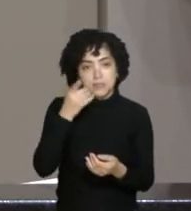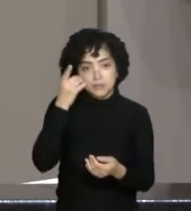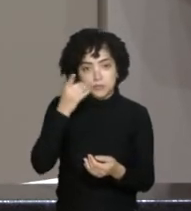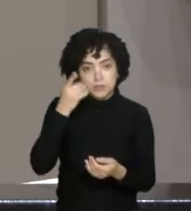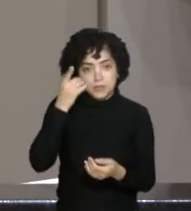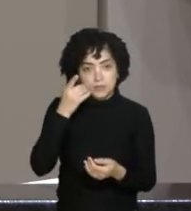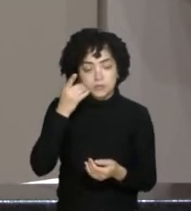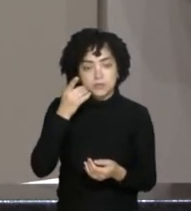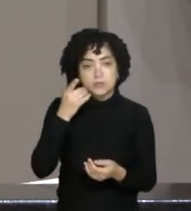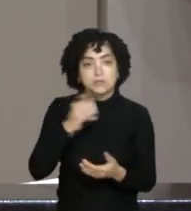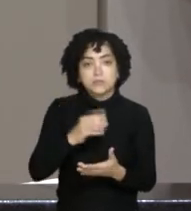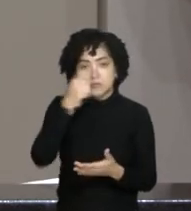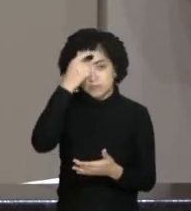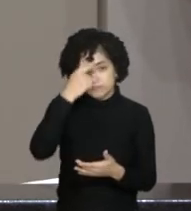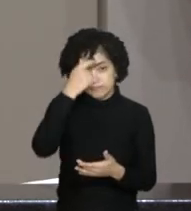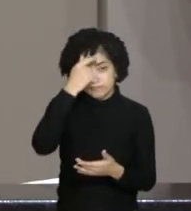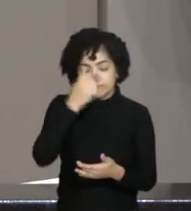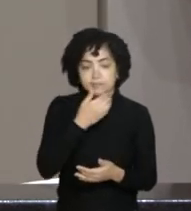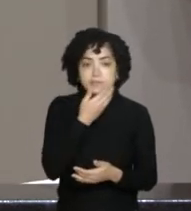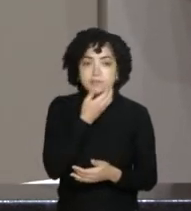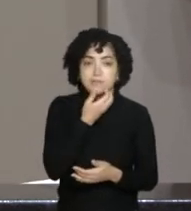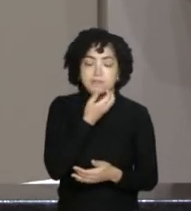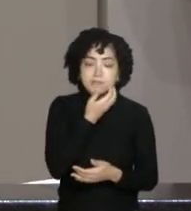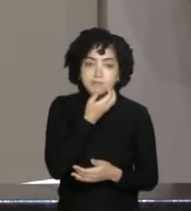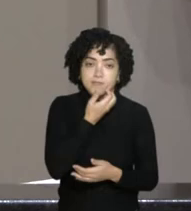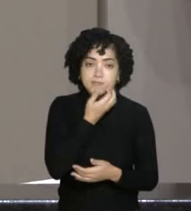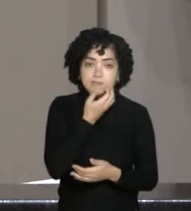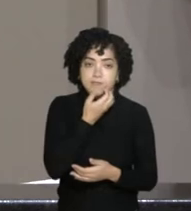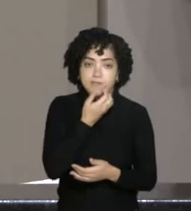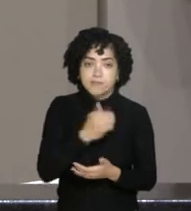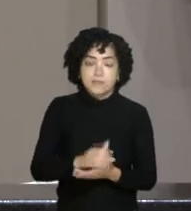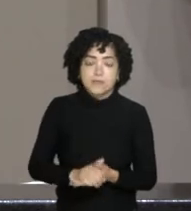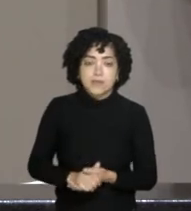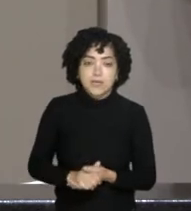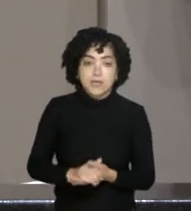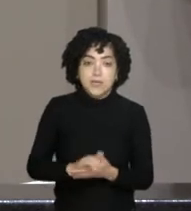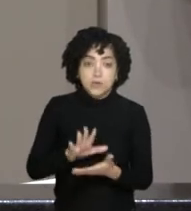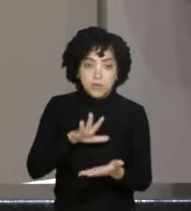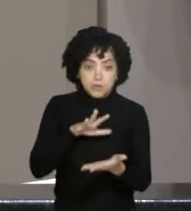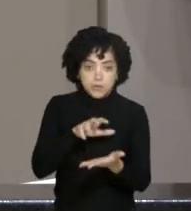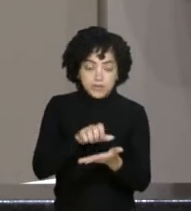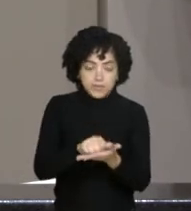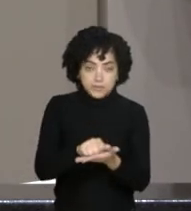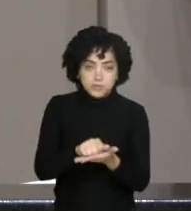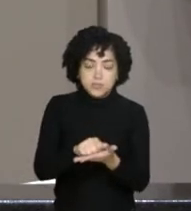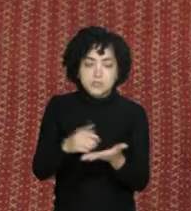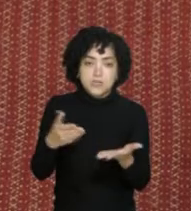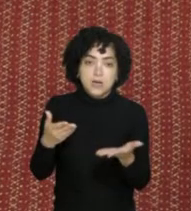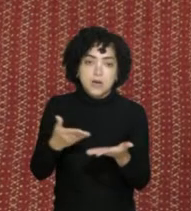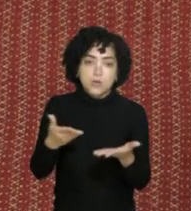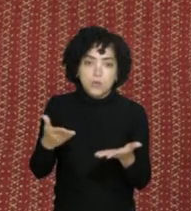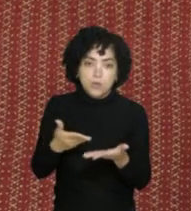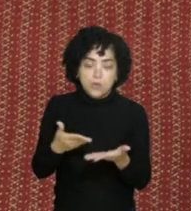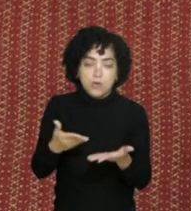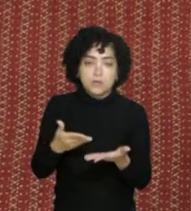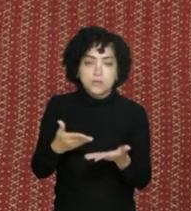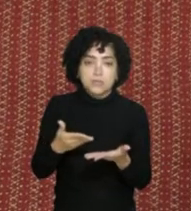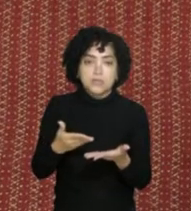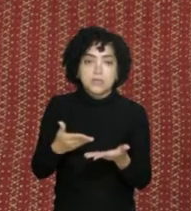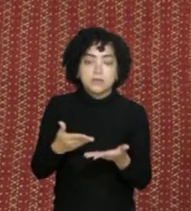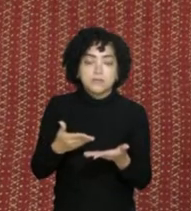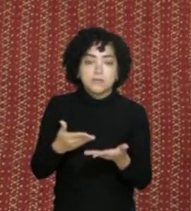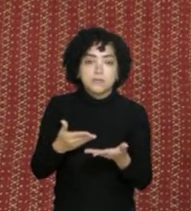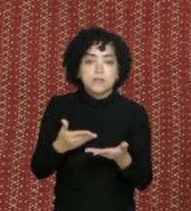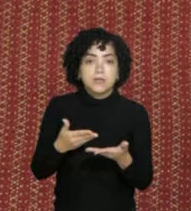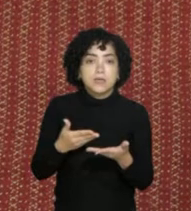Scudelarque. Pela ordem, senhor presidente. Sim. Eu queria registrar só nesse momento que nós recebemos